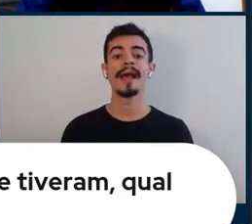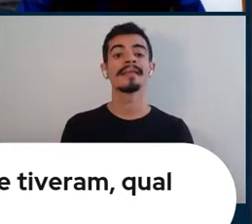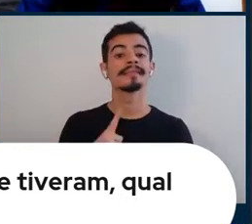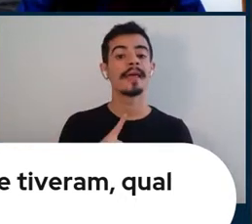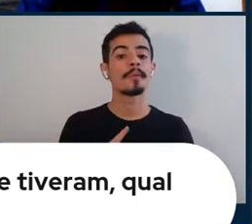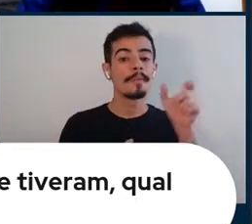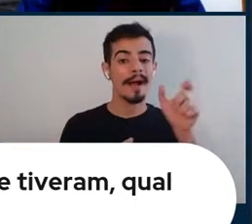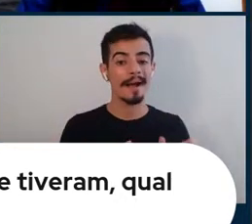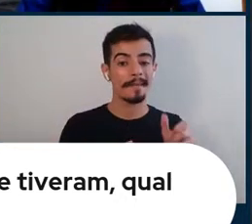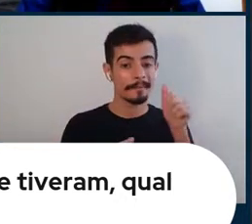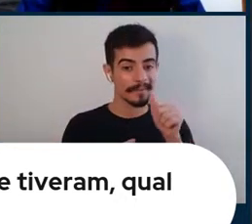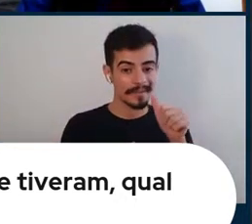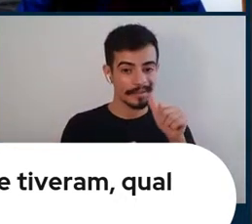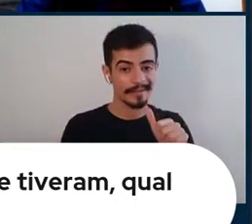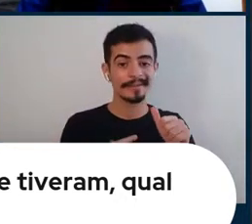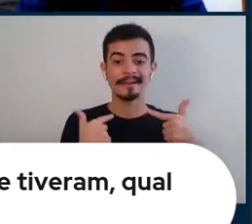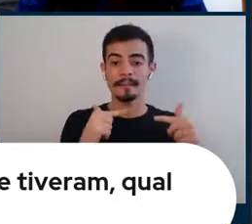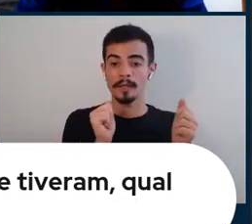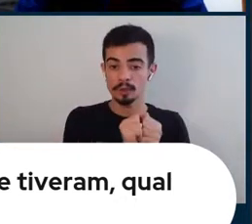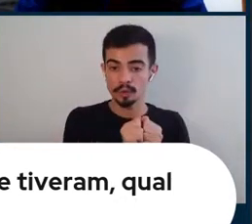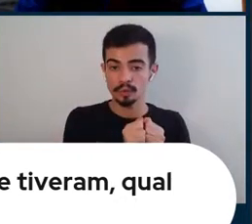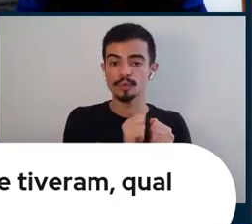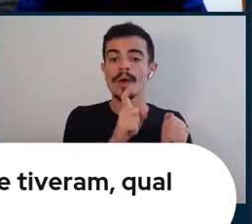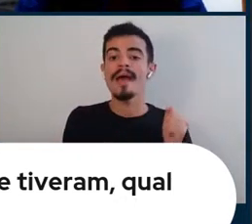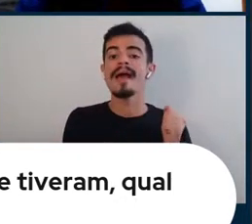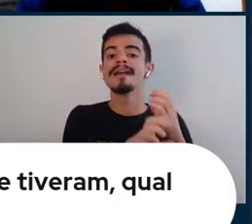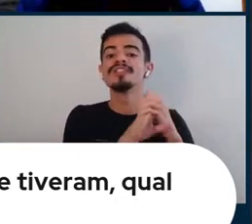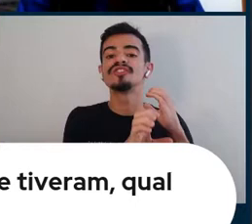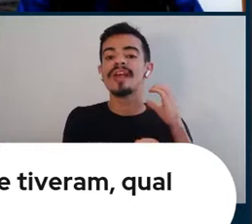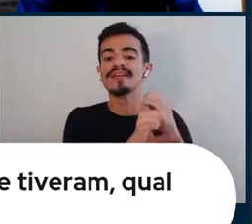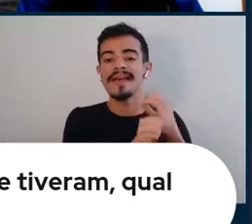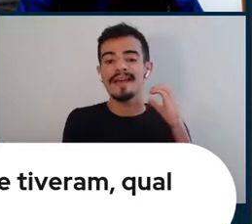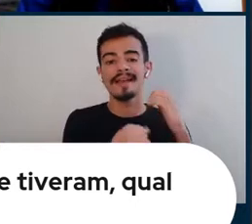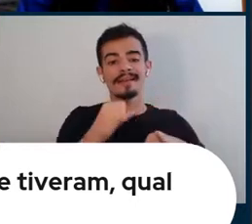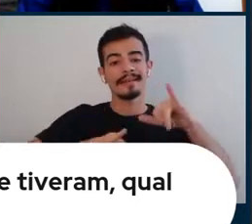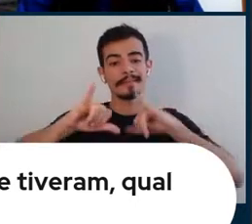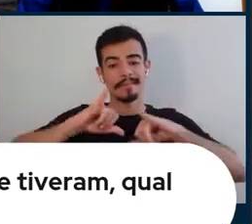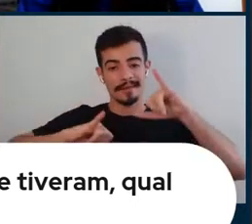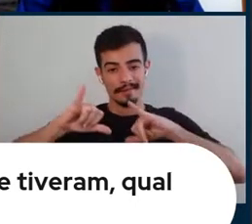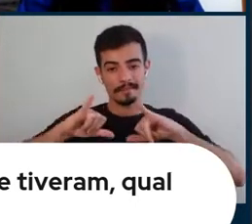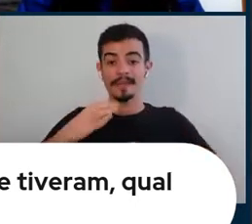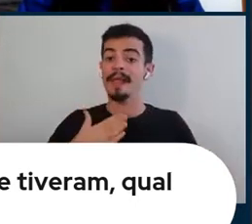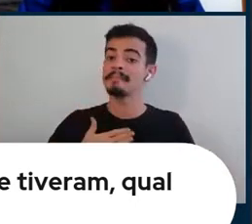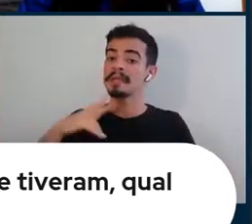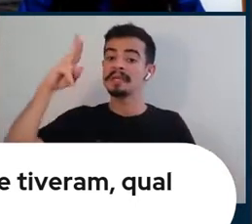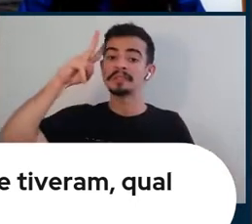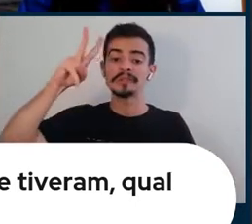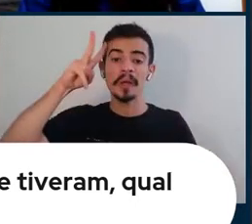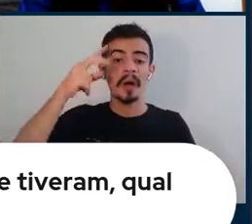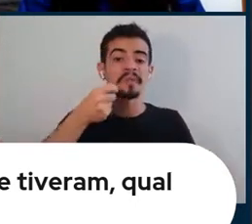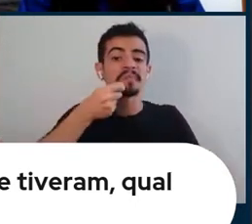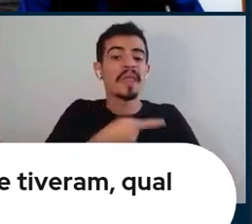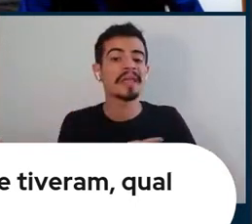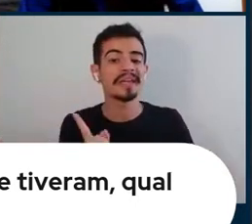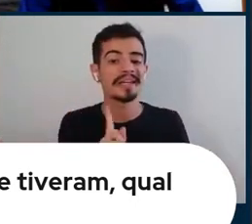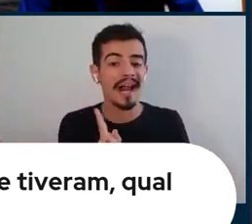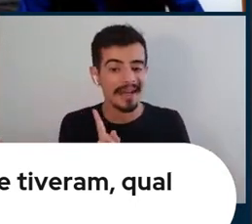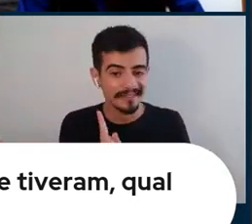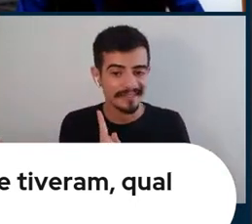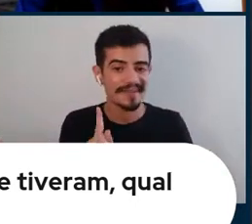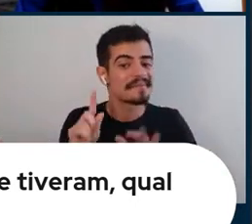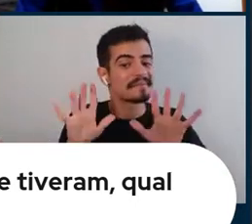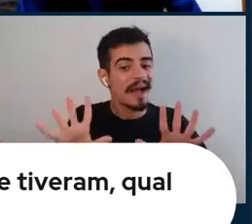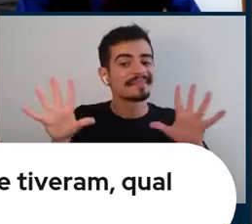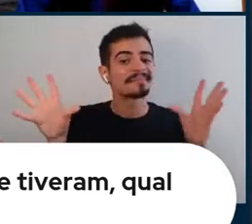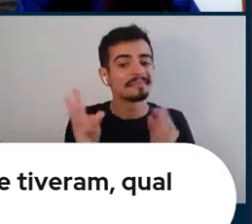engenheira química, por exemplo. A minha história não tem tanta graça, eu acho. Mas eu